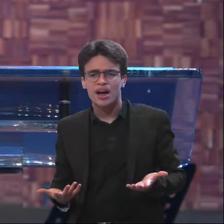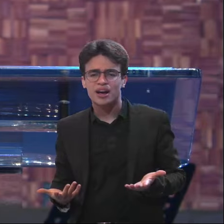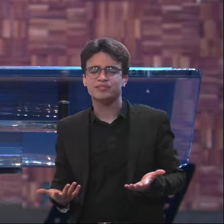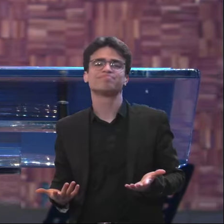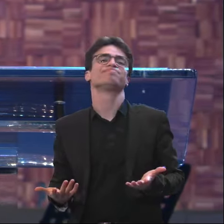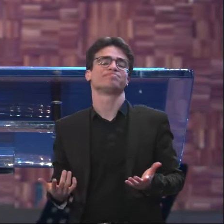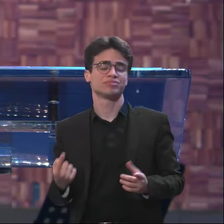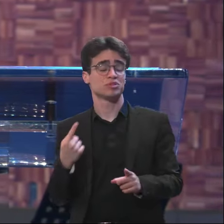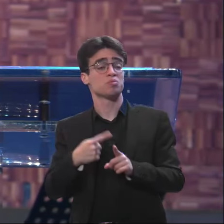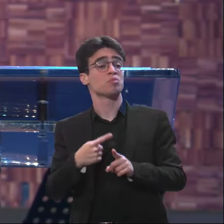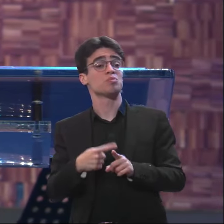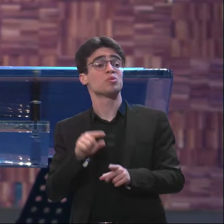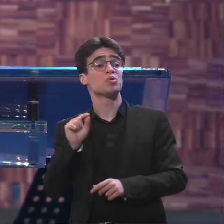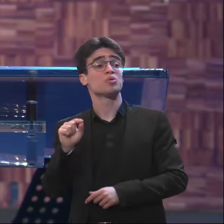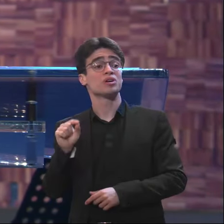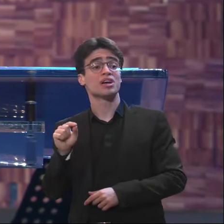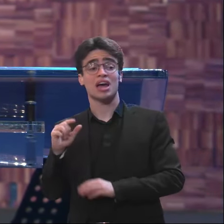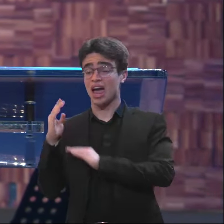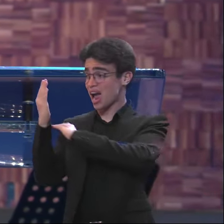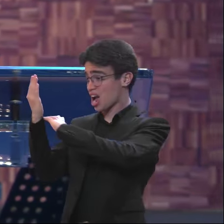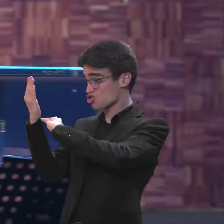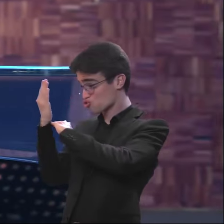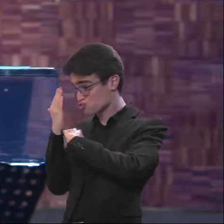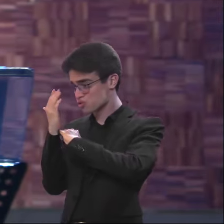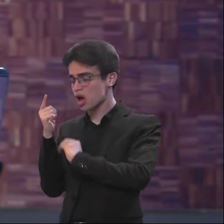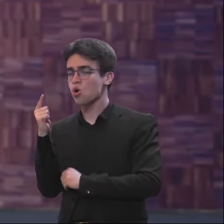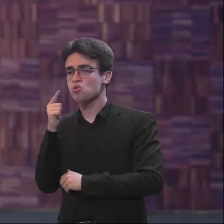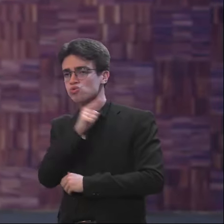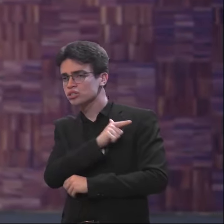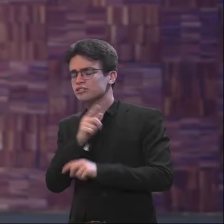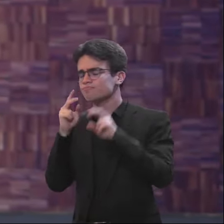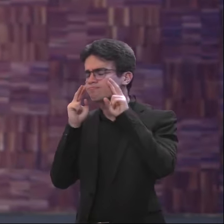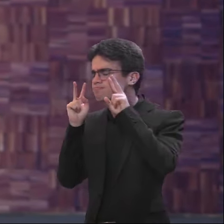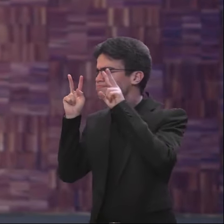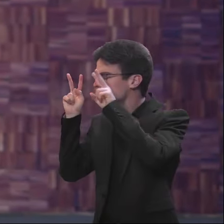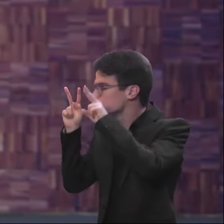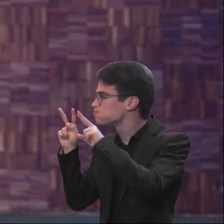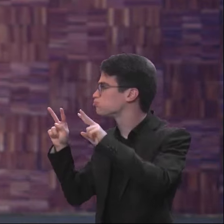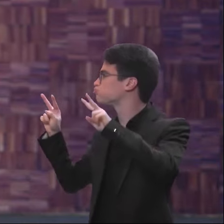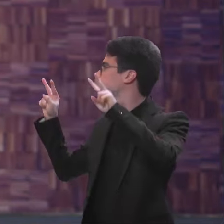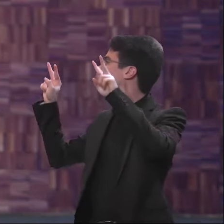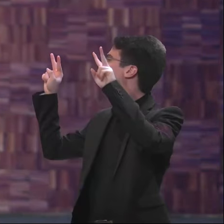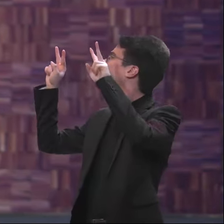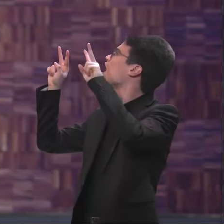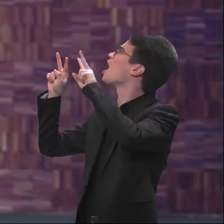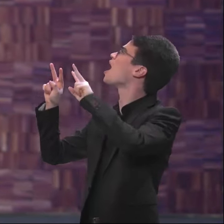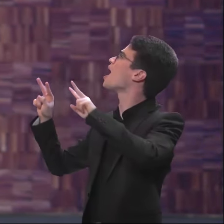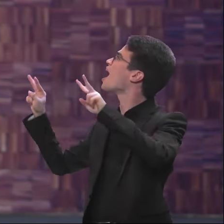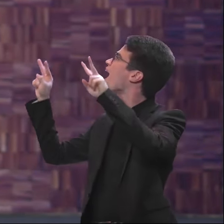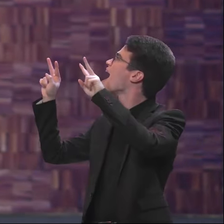nossos olhos. Eu gosto, quando Deus aparece para Josué,